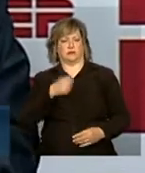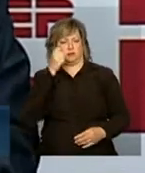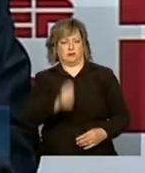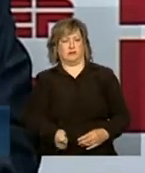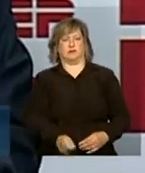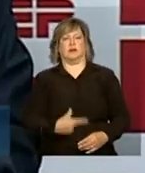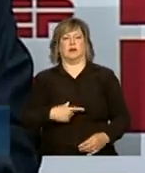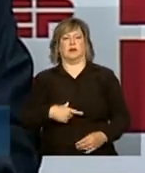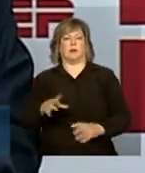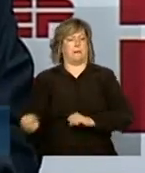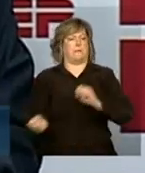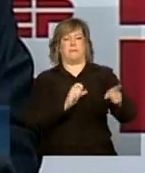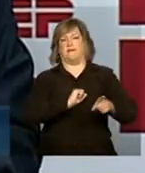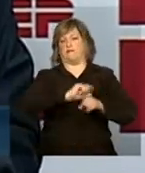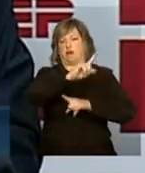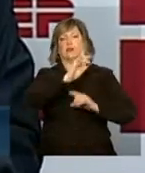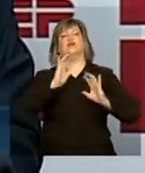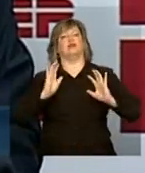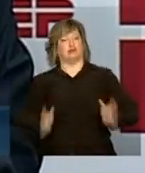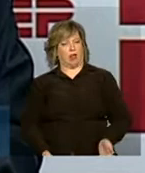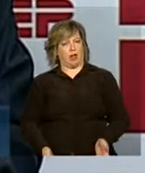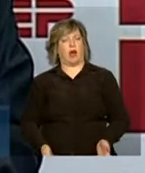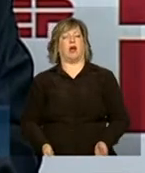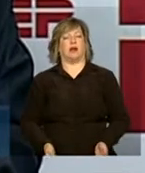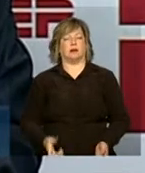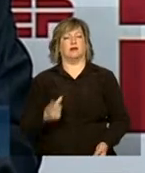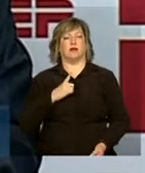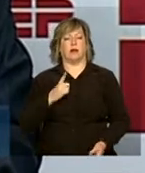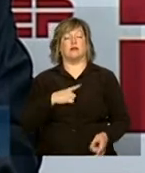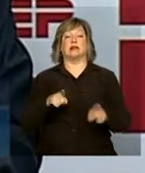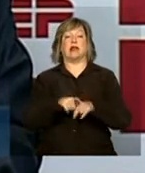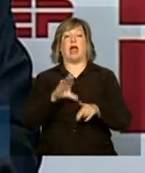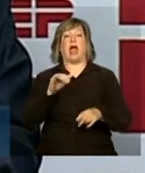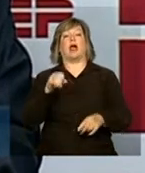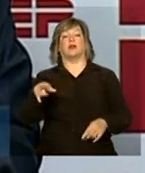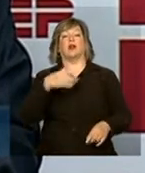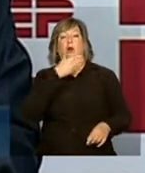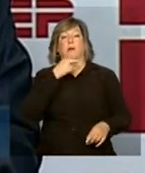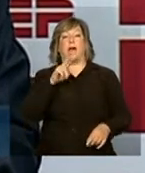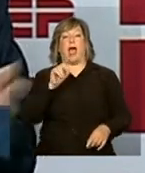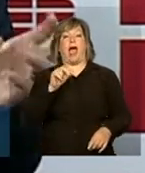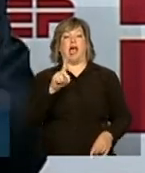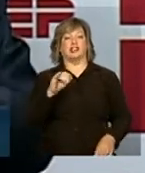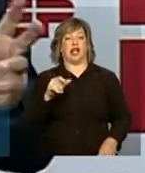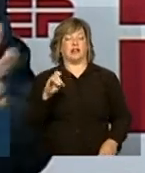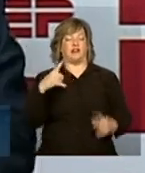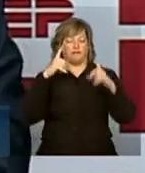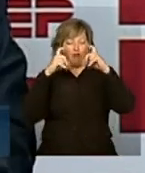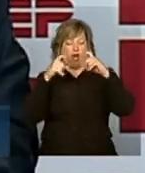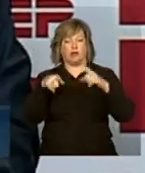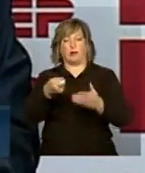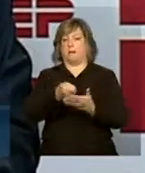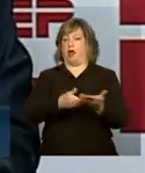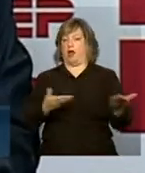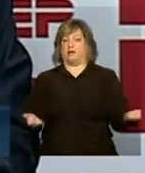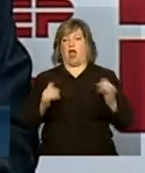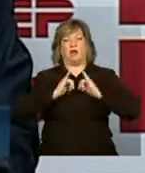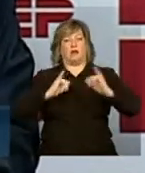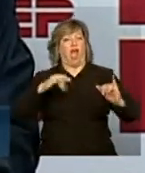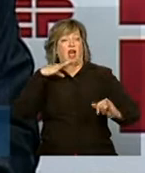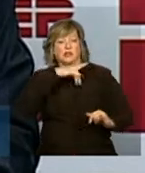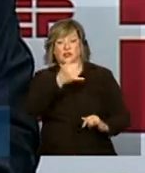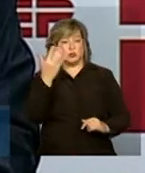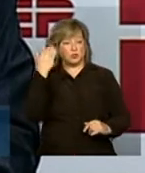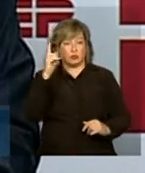repreendido pela segurança e colocado para fora do recinto, como nós tivemos o caso desse radialista que tirou fotos e achava que seria impune